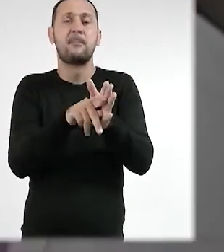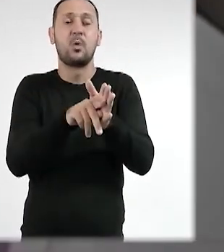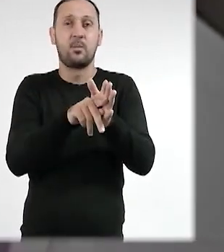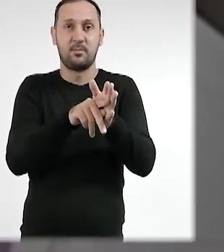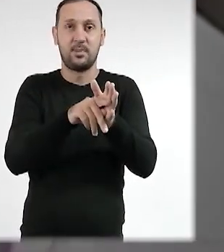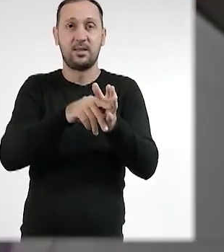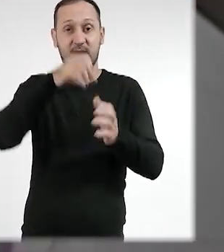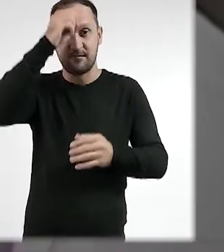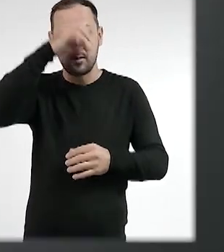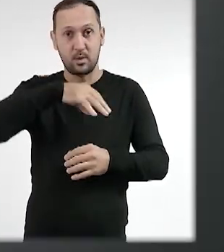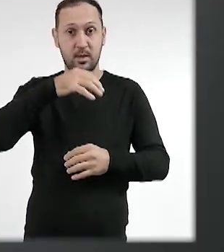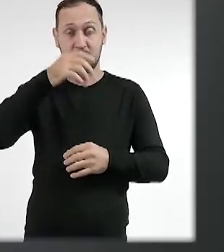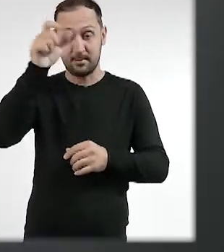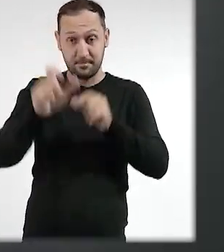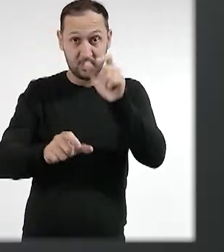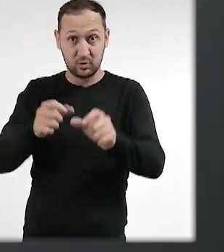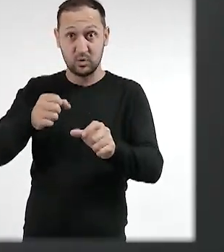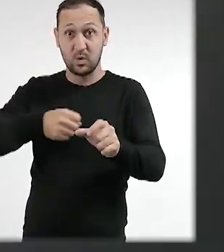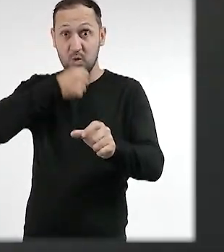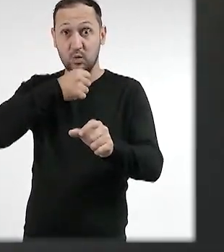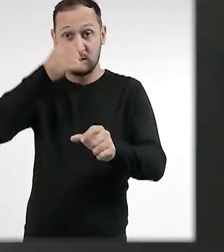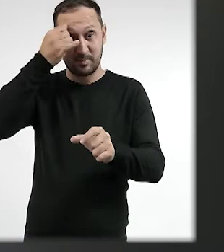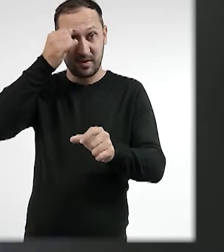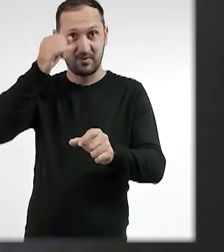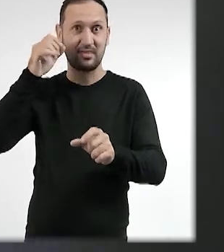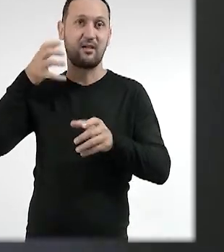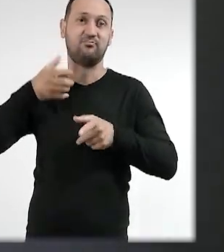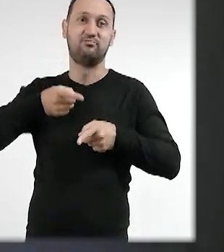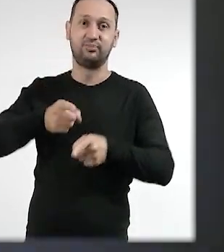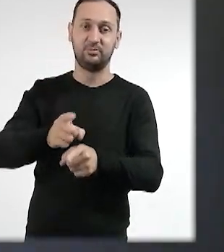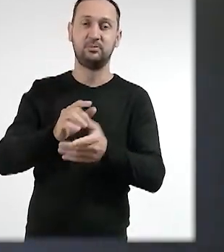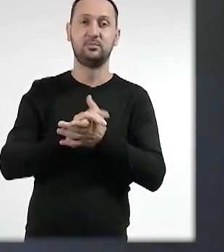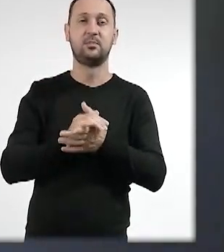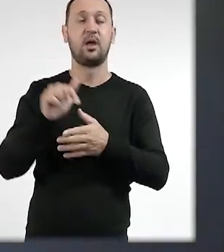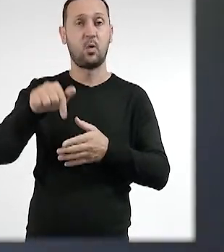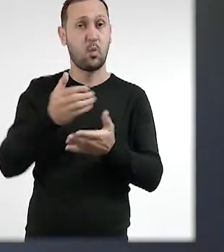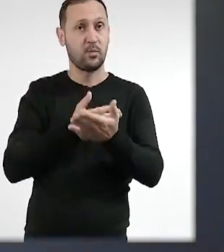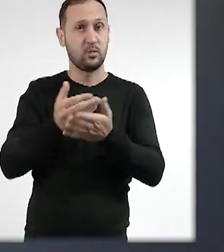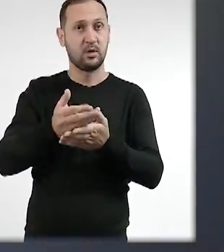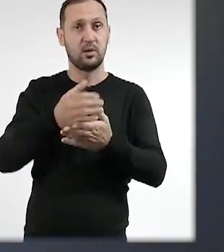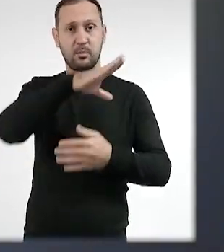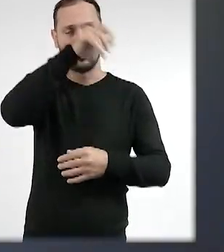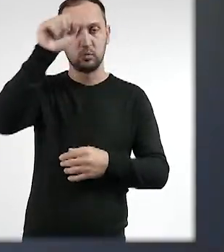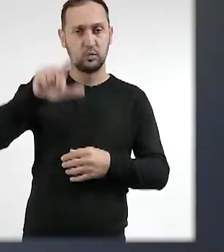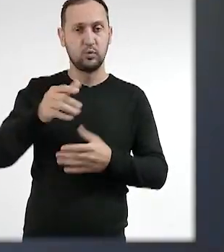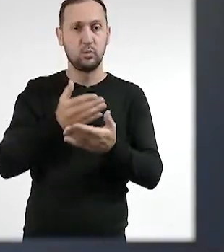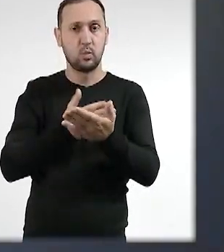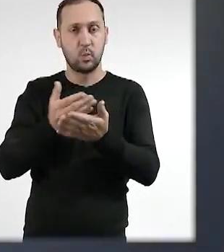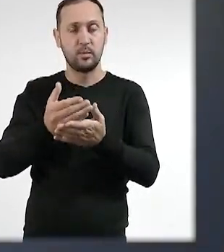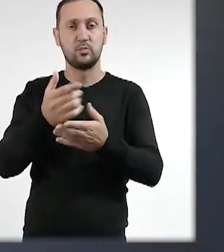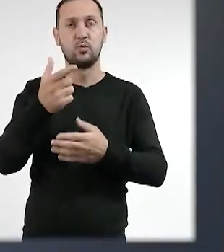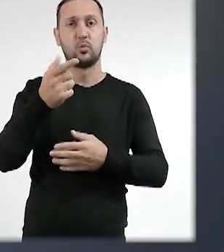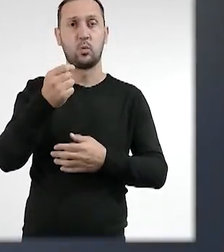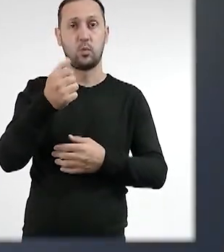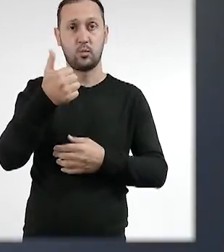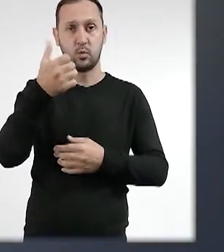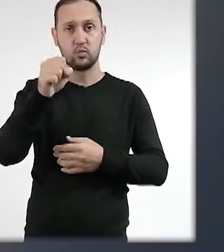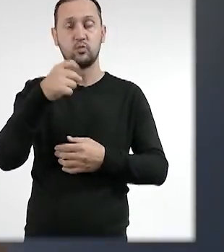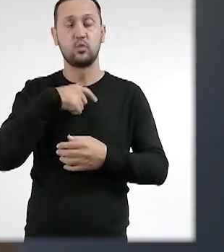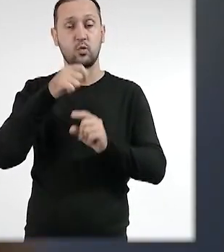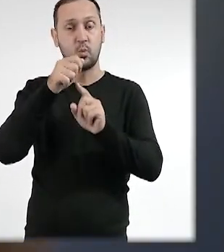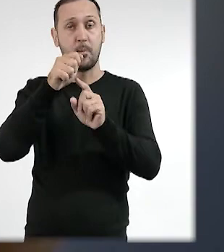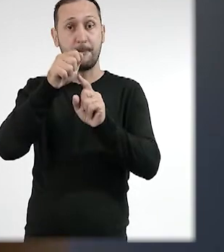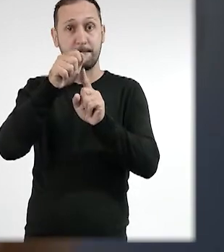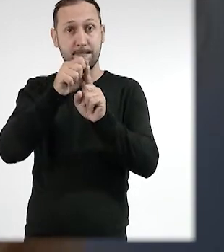a pessoa idosa. Já em Mato Grosso do Sul, desde a Lei 5.215 de 2018, o mês de junho é